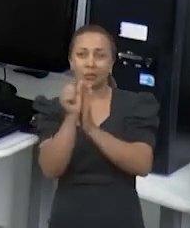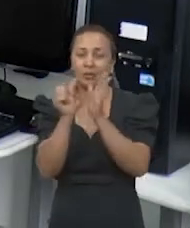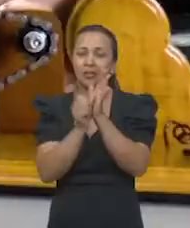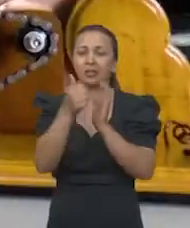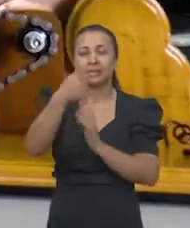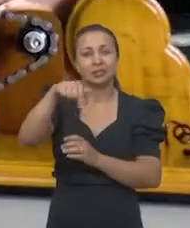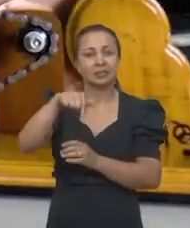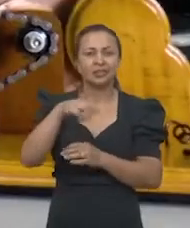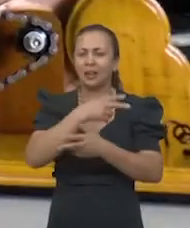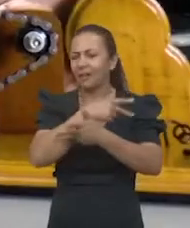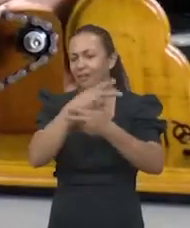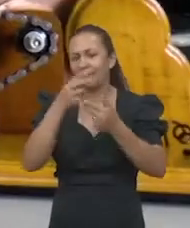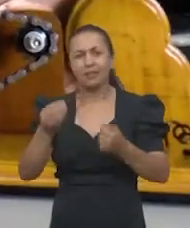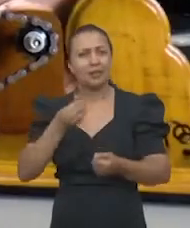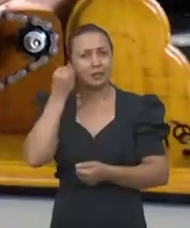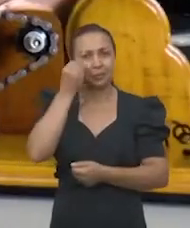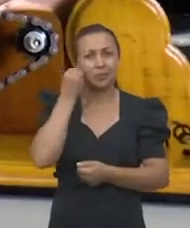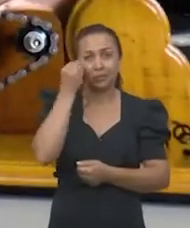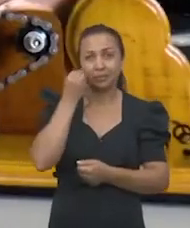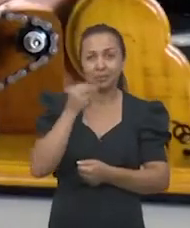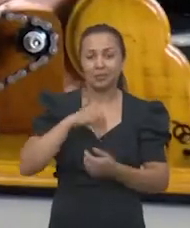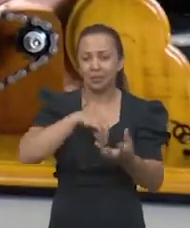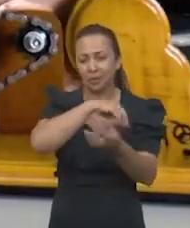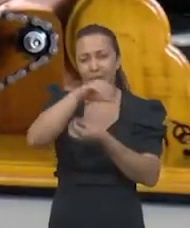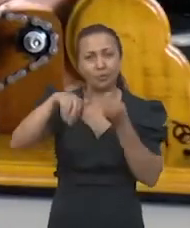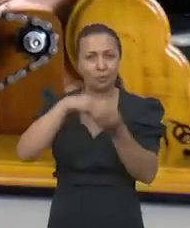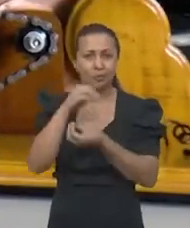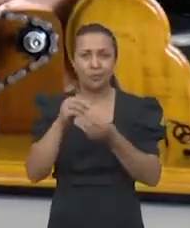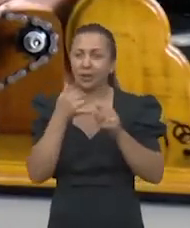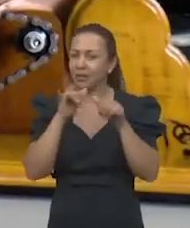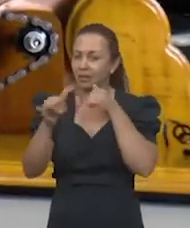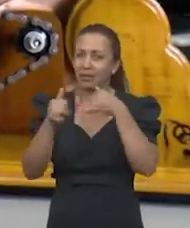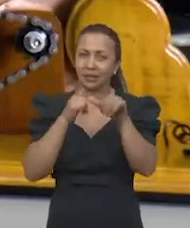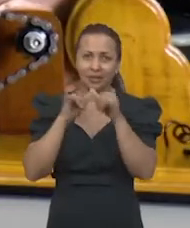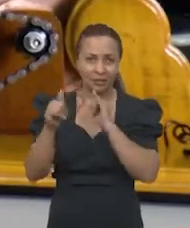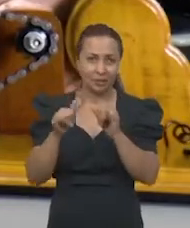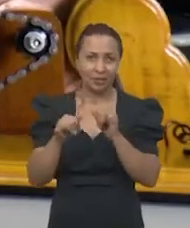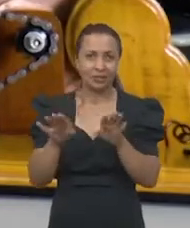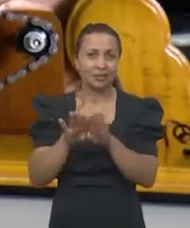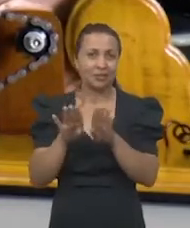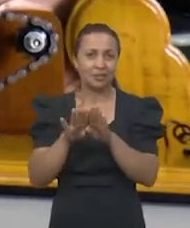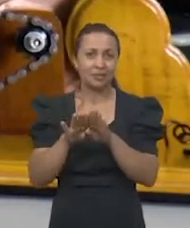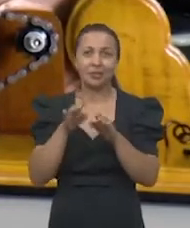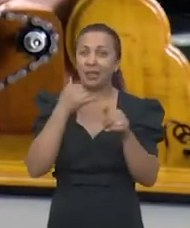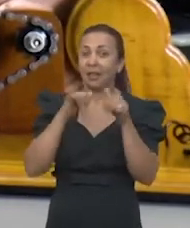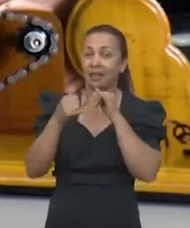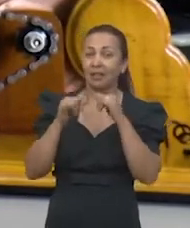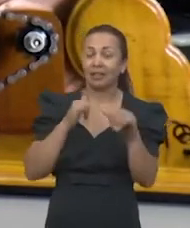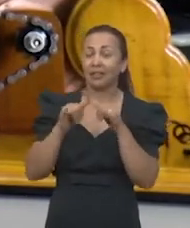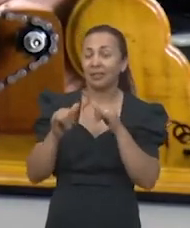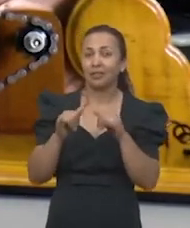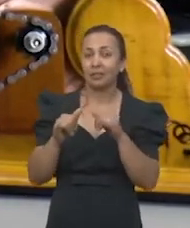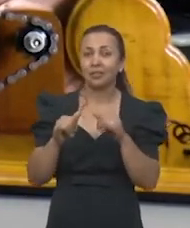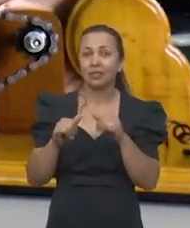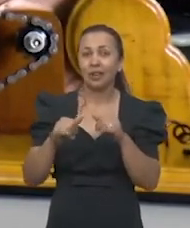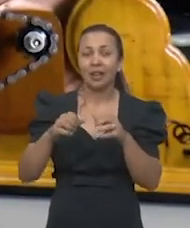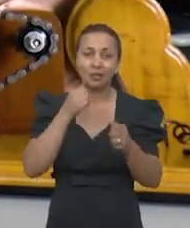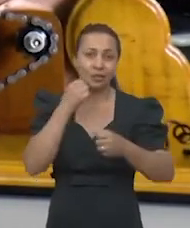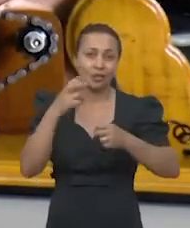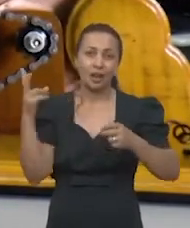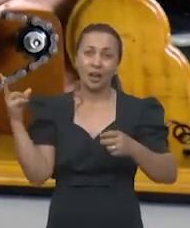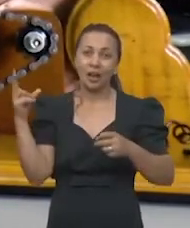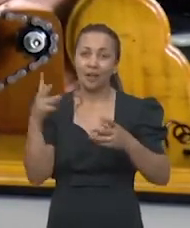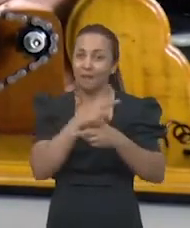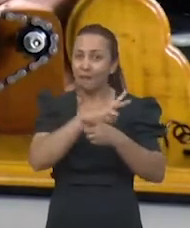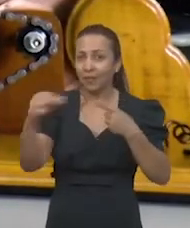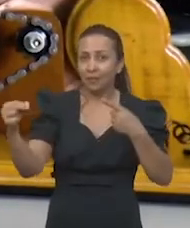XVII, e vários experimentos envolvendo eletrostática e depois eletrodinâmica,